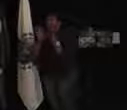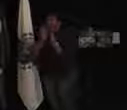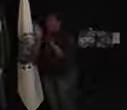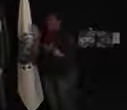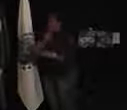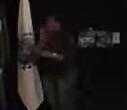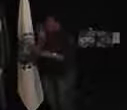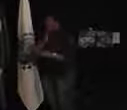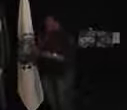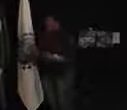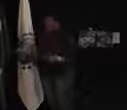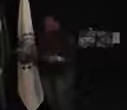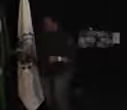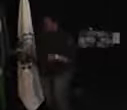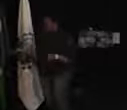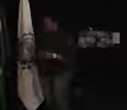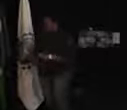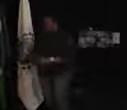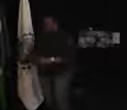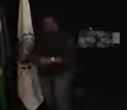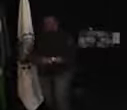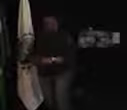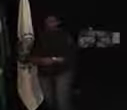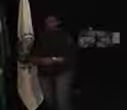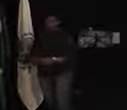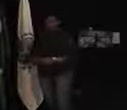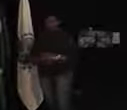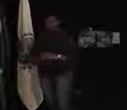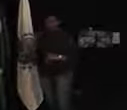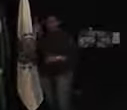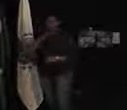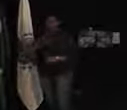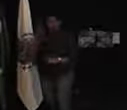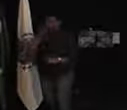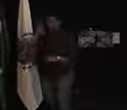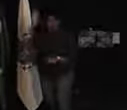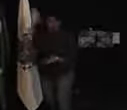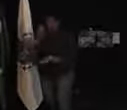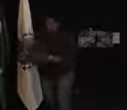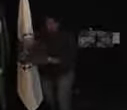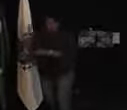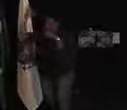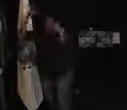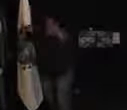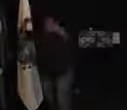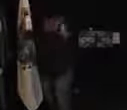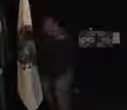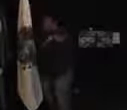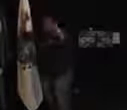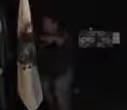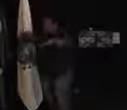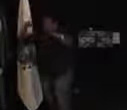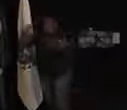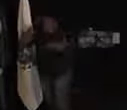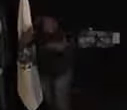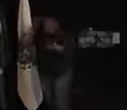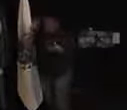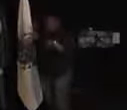acham que é rapidinho, domingo à tarde, todo mundo no Face? Chovendo, todo mundo no Face? Não